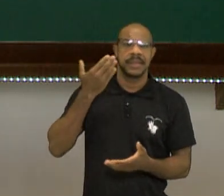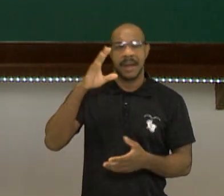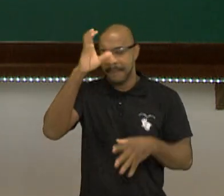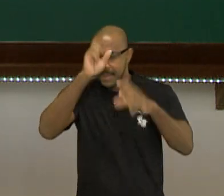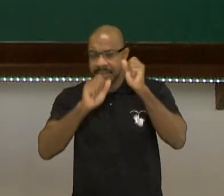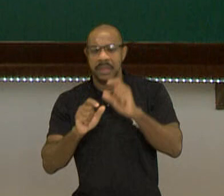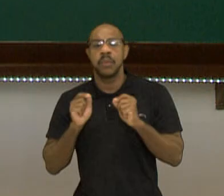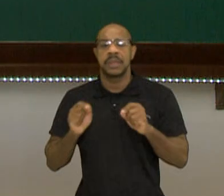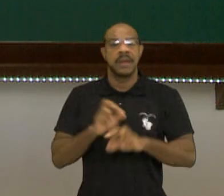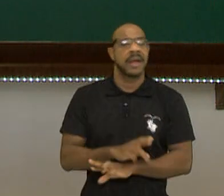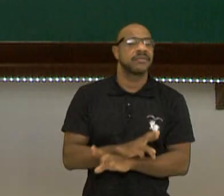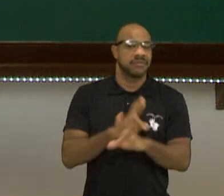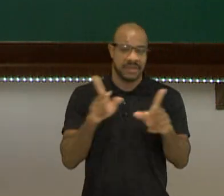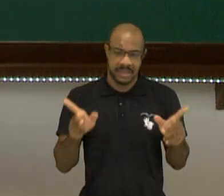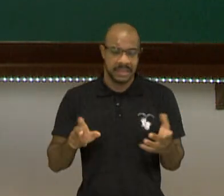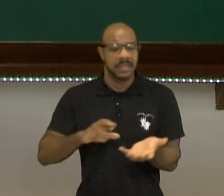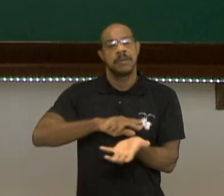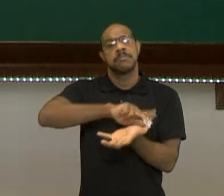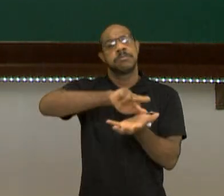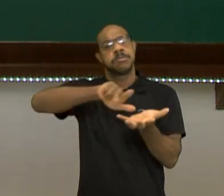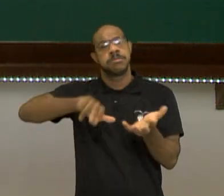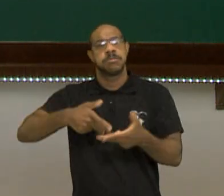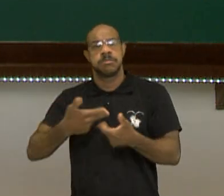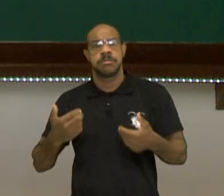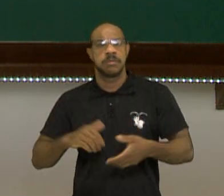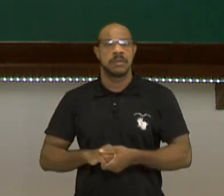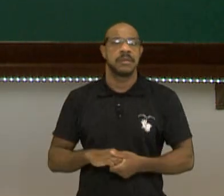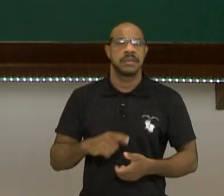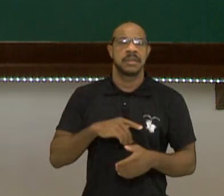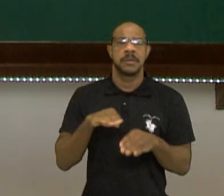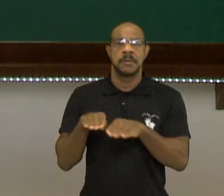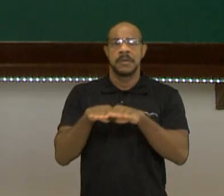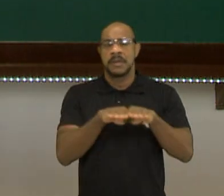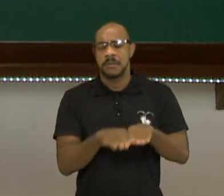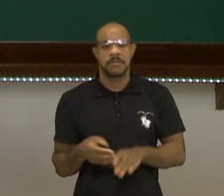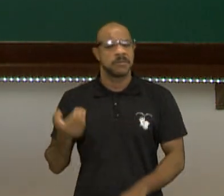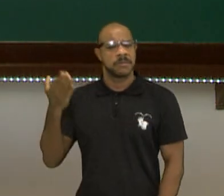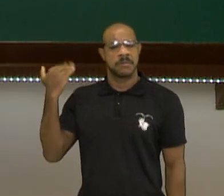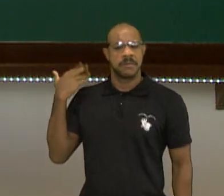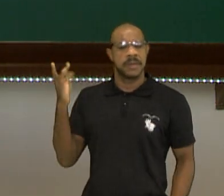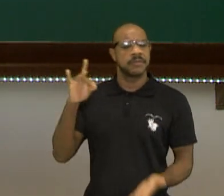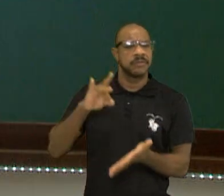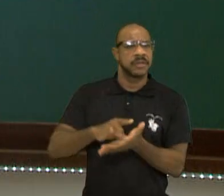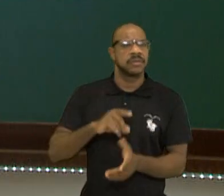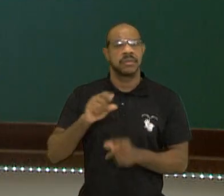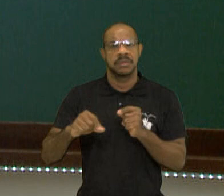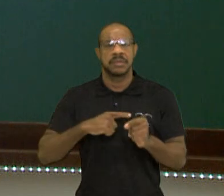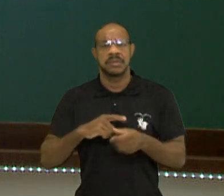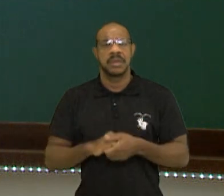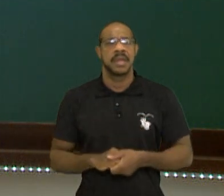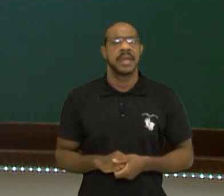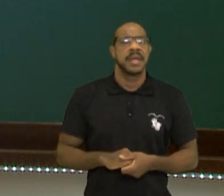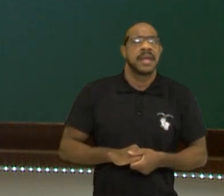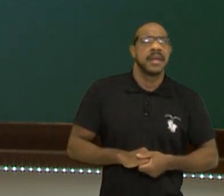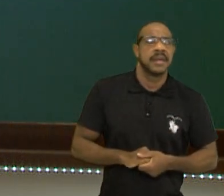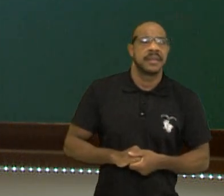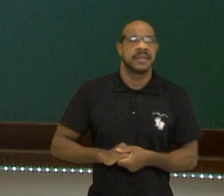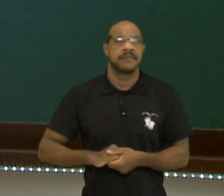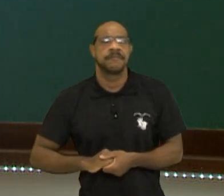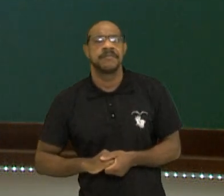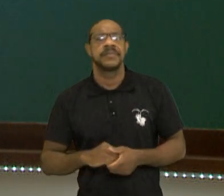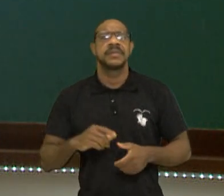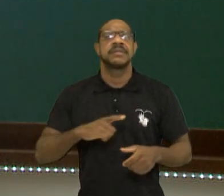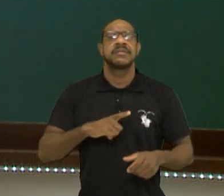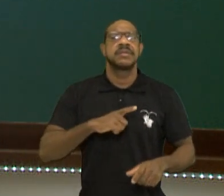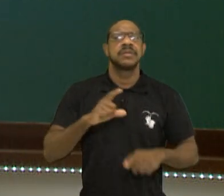Então, a cultura não foi sempre assim. Em parâmetros anteriores, de fato, ela tinha o eurocentrismo, o etnocentrismo